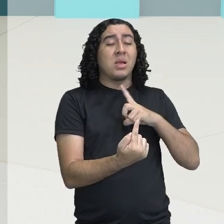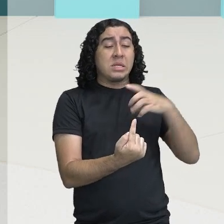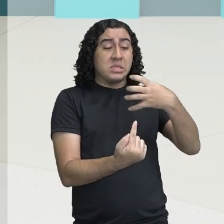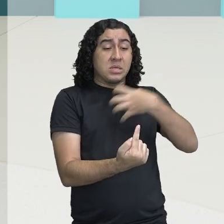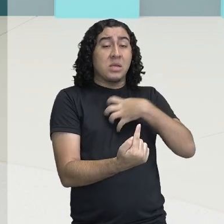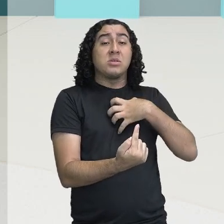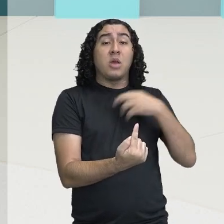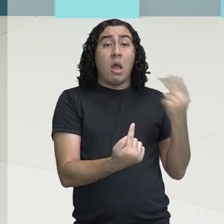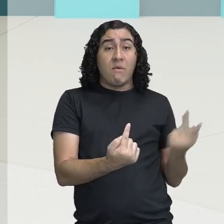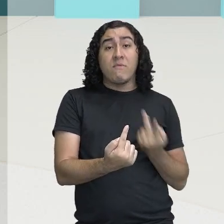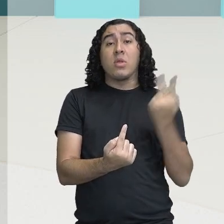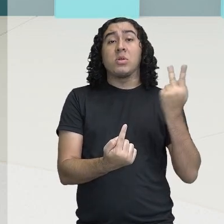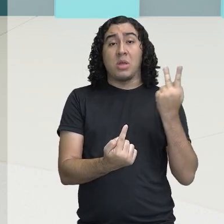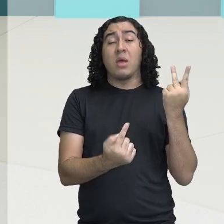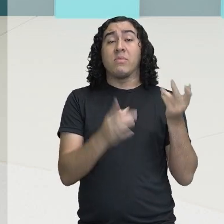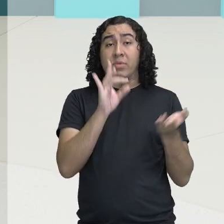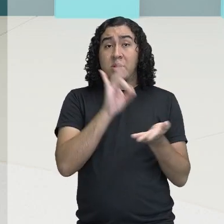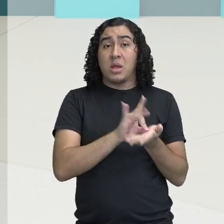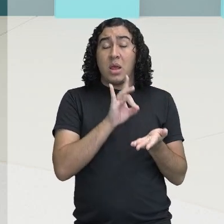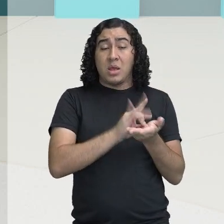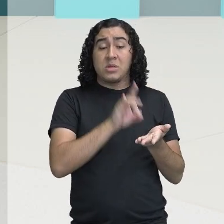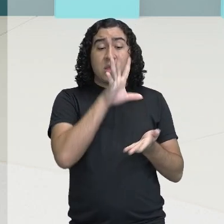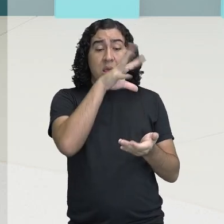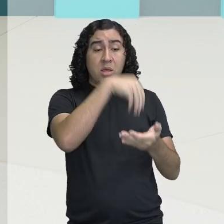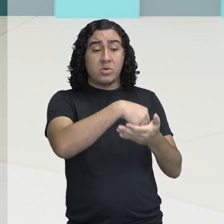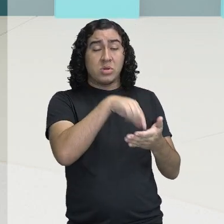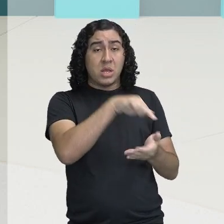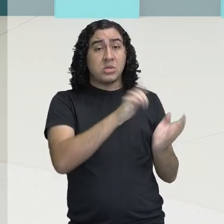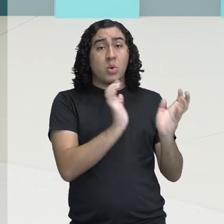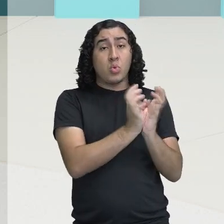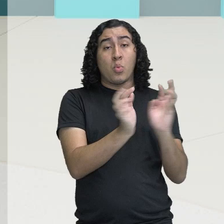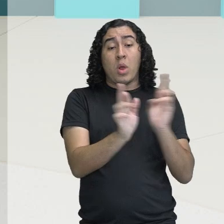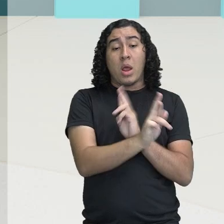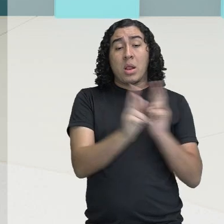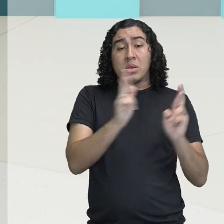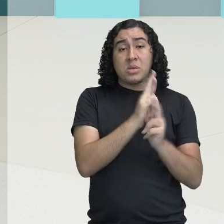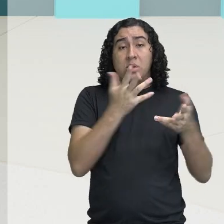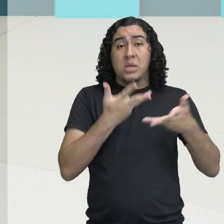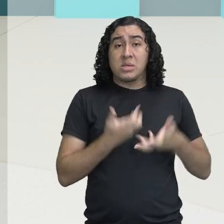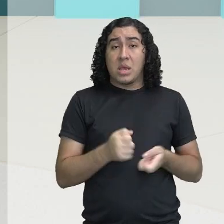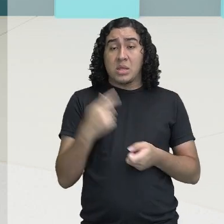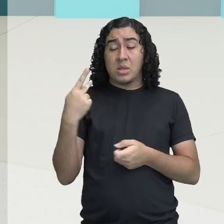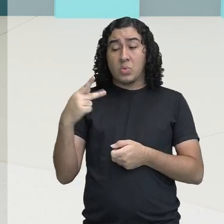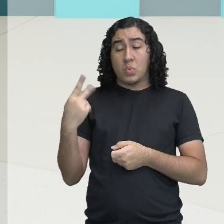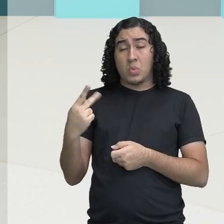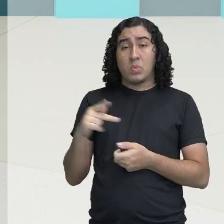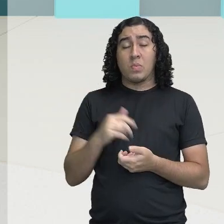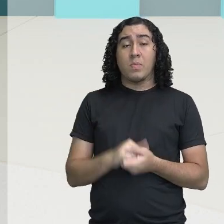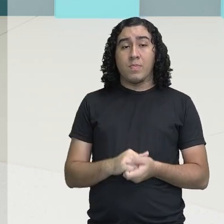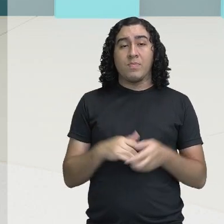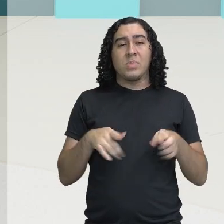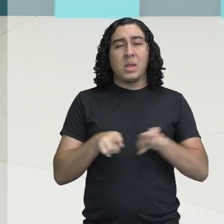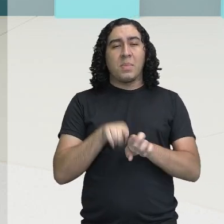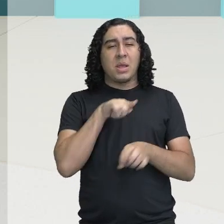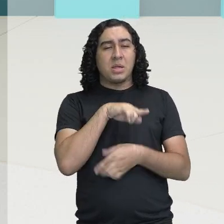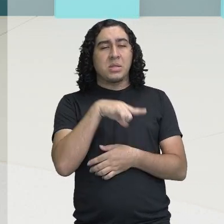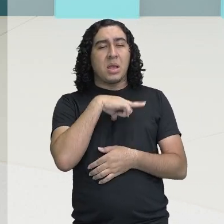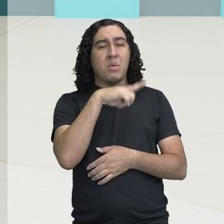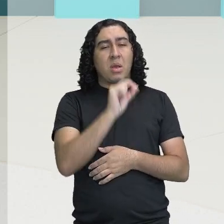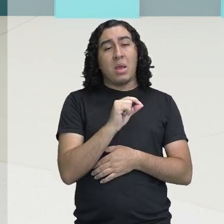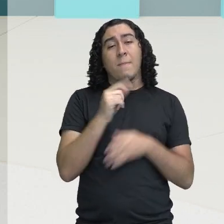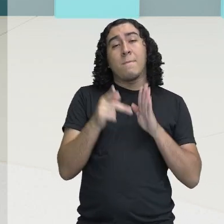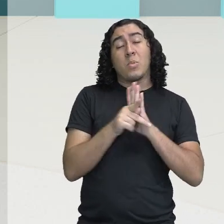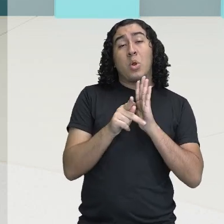sentir valorizado, a essa reciprocidade, a aceitação. E assim ele vai tendo essa questão